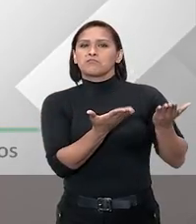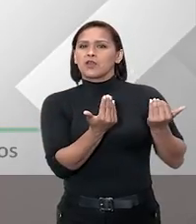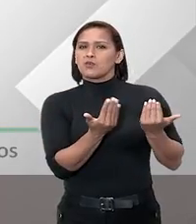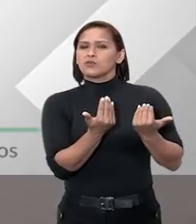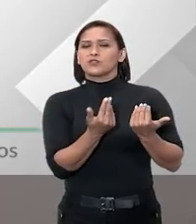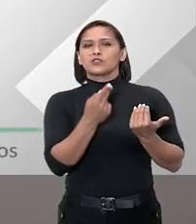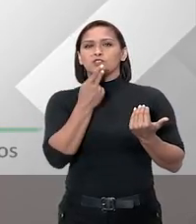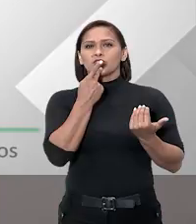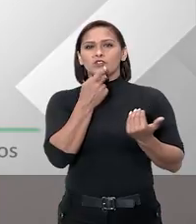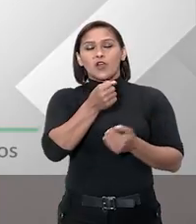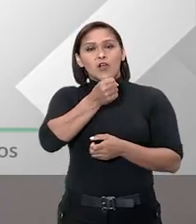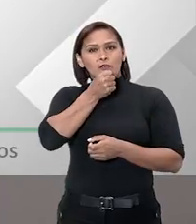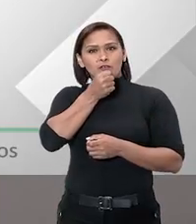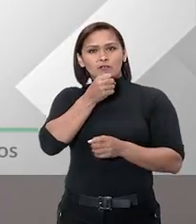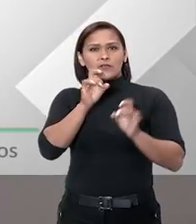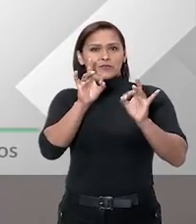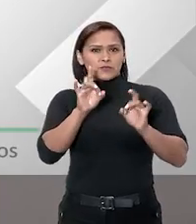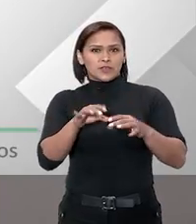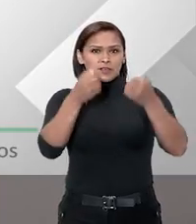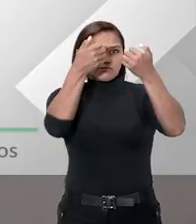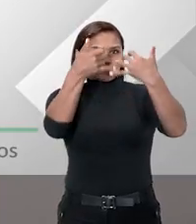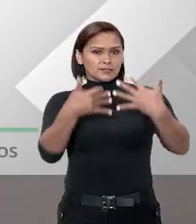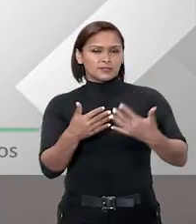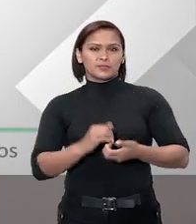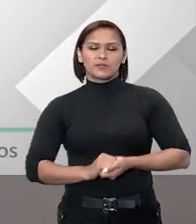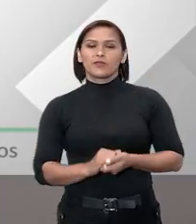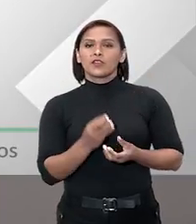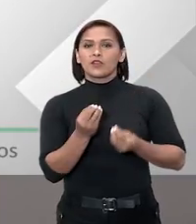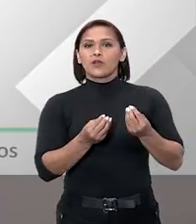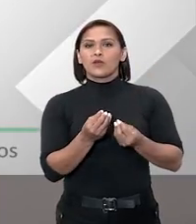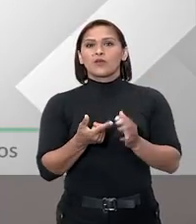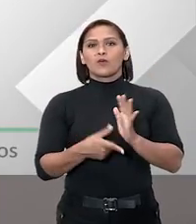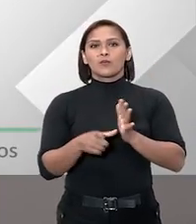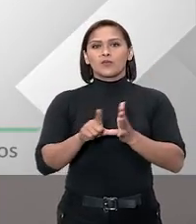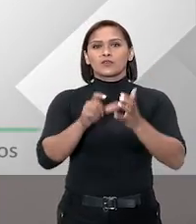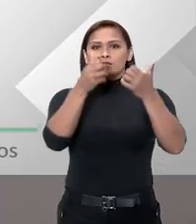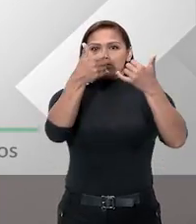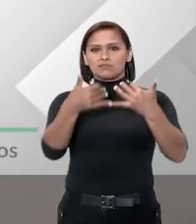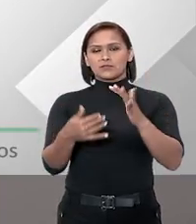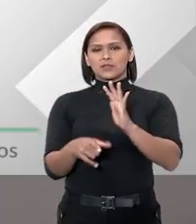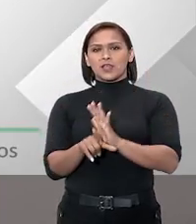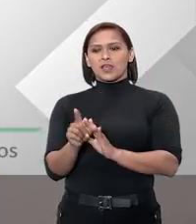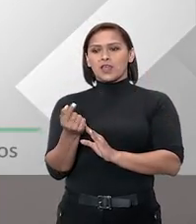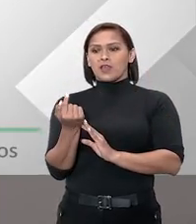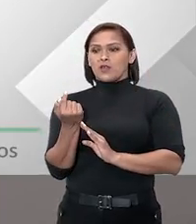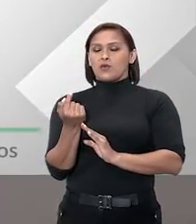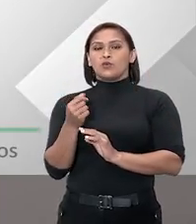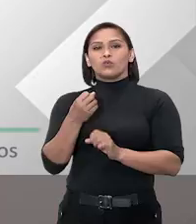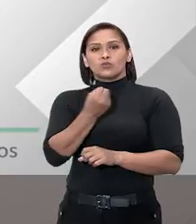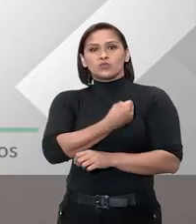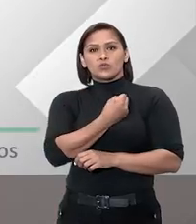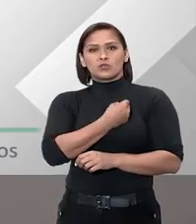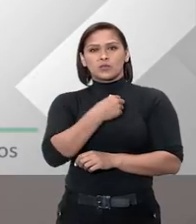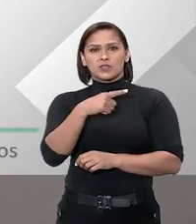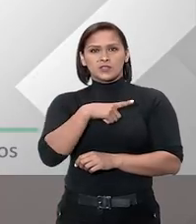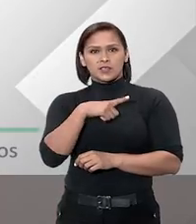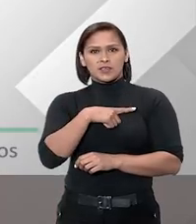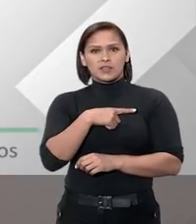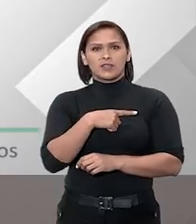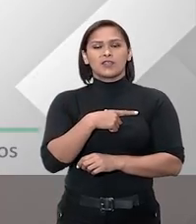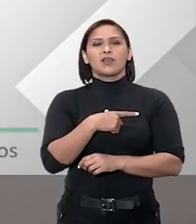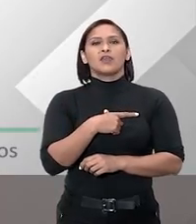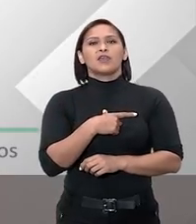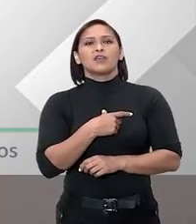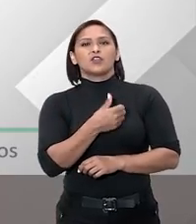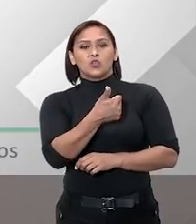filha preste esclarecimentos. Como eu disse anteriormente, os índices obtidos através do